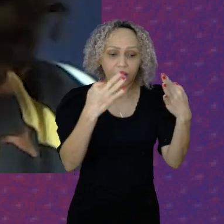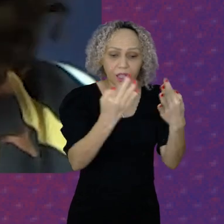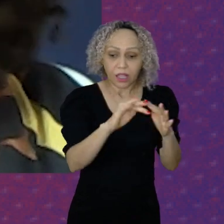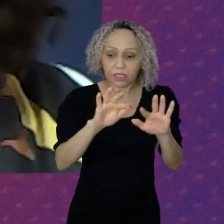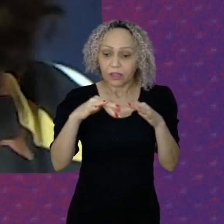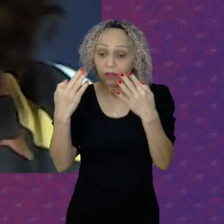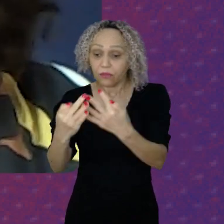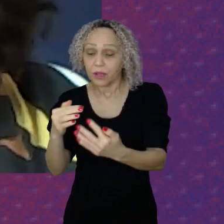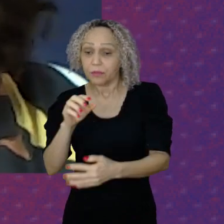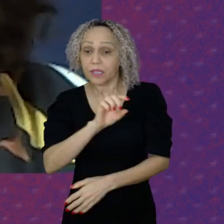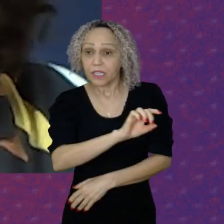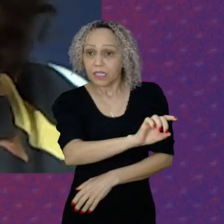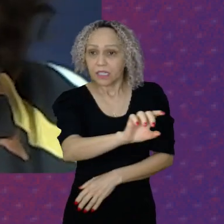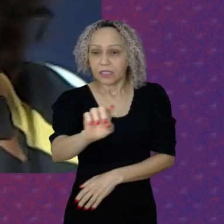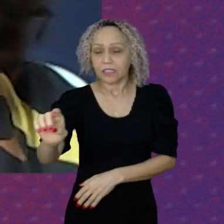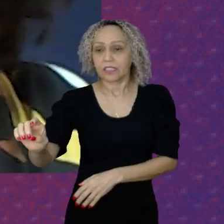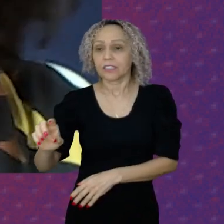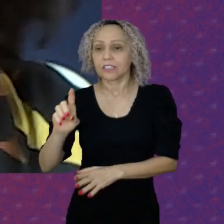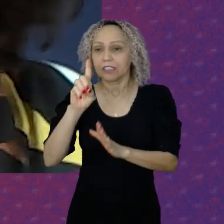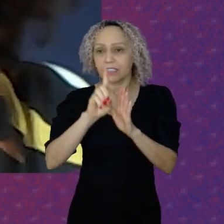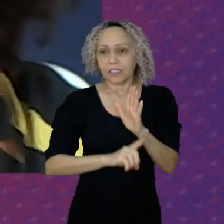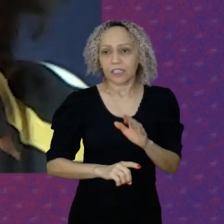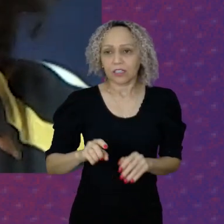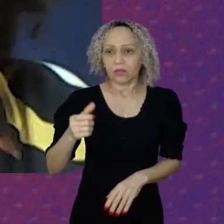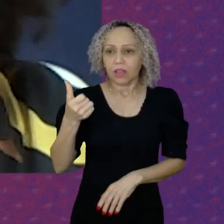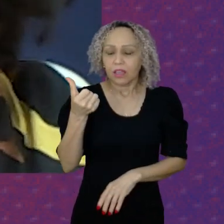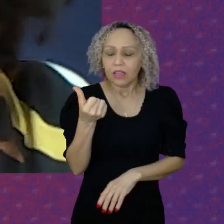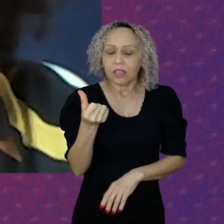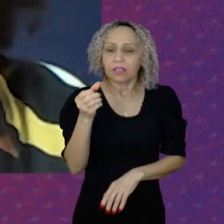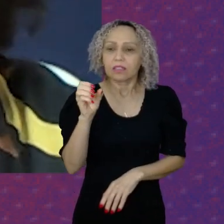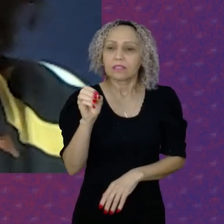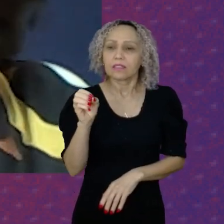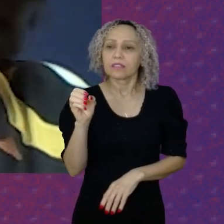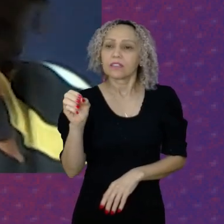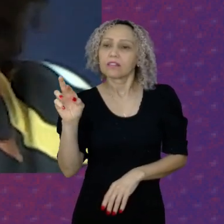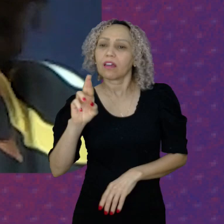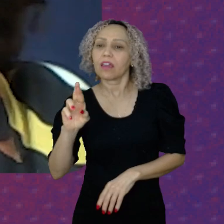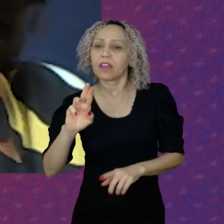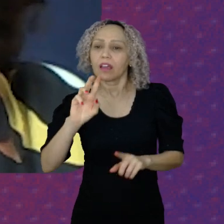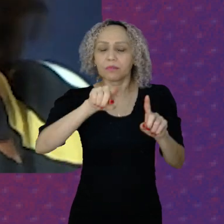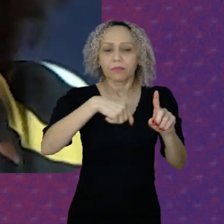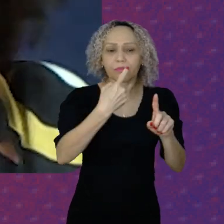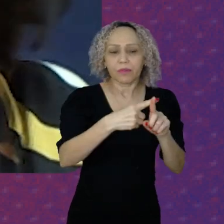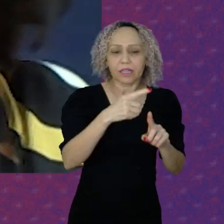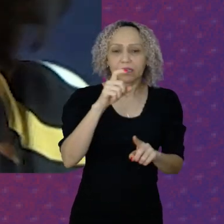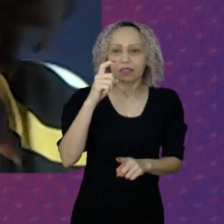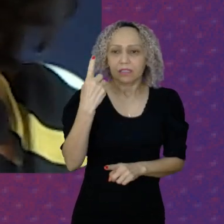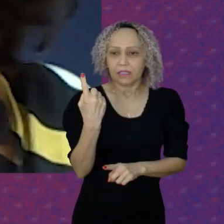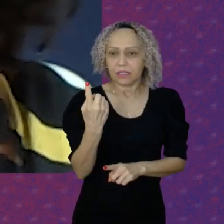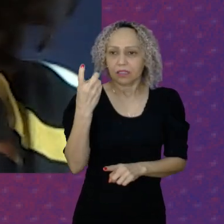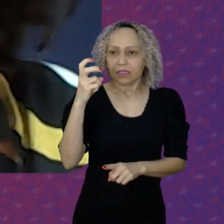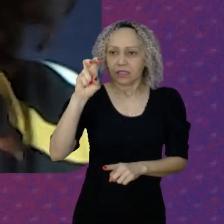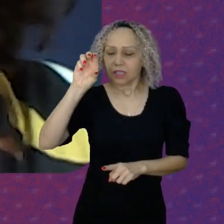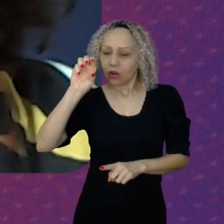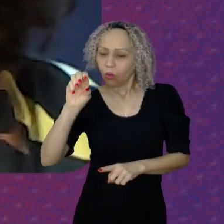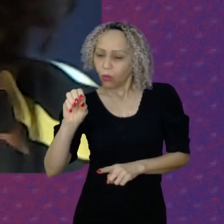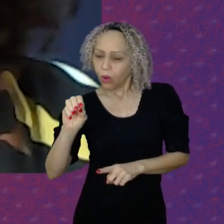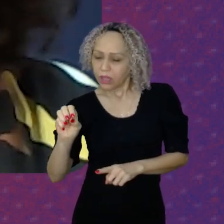e R$ 150 por criança de até 6 anos. Tá?